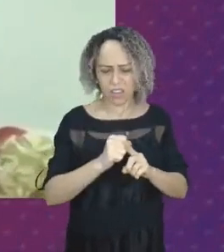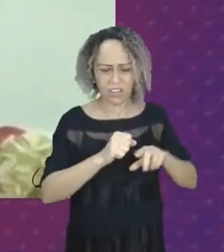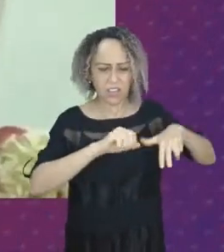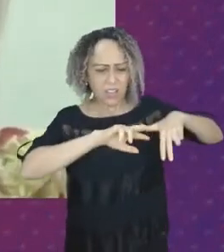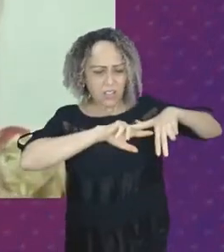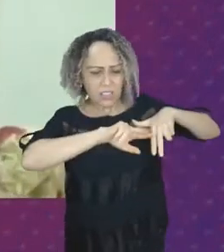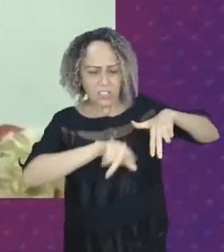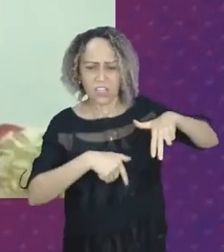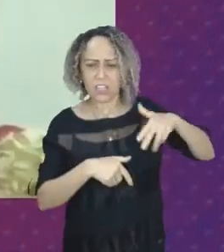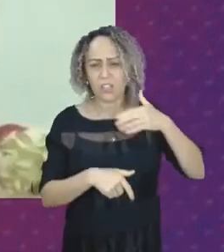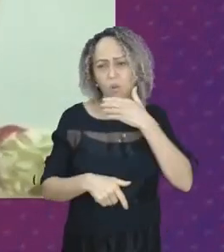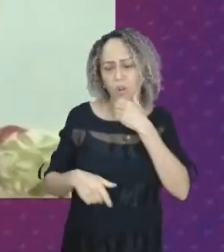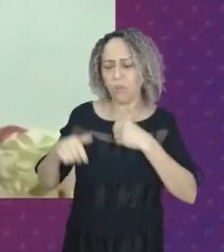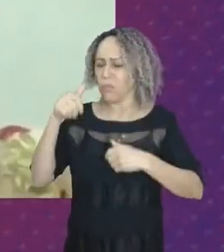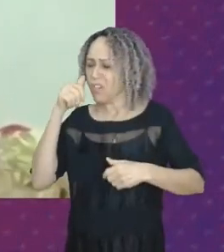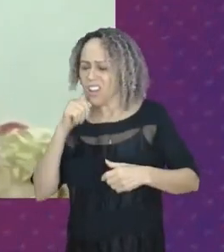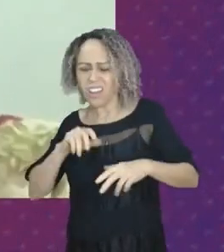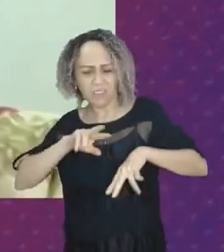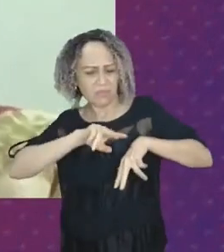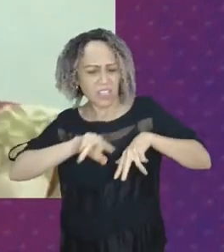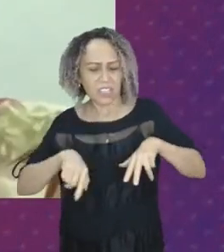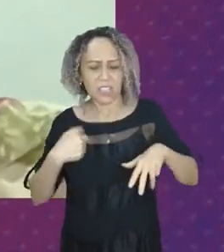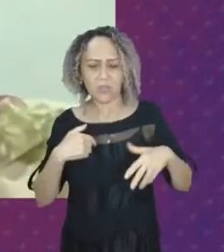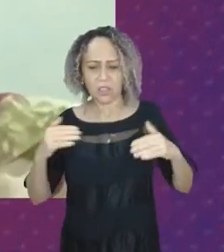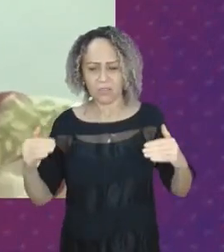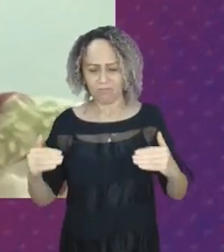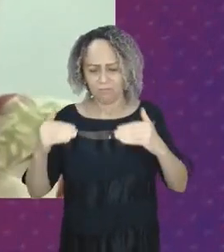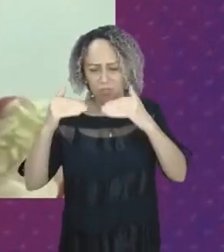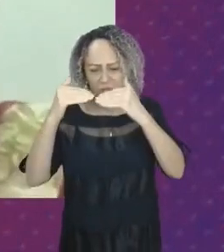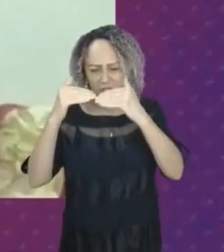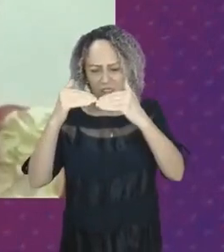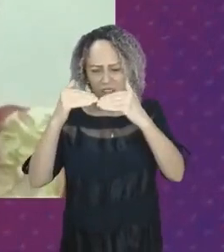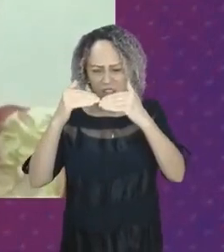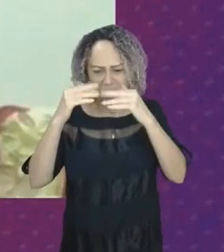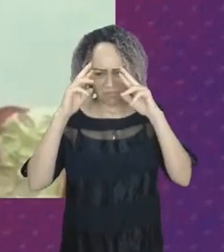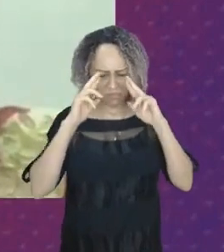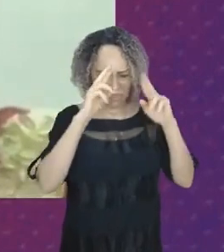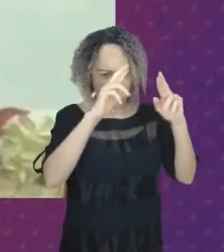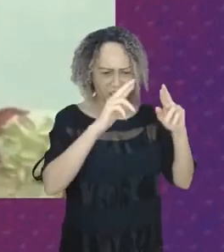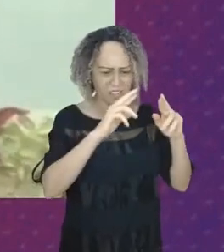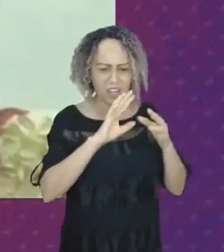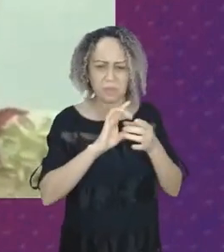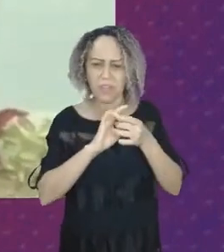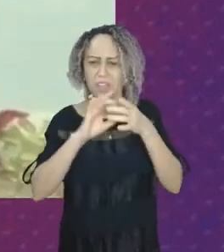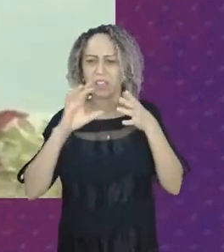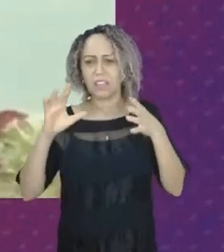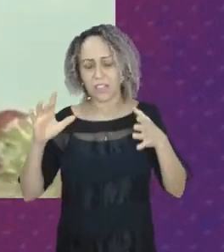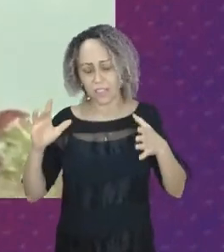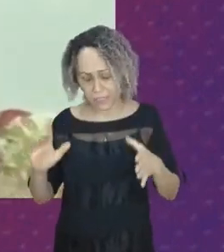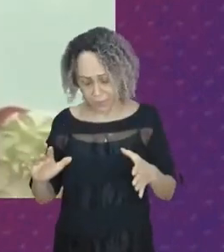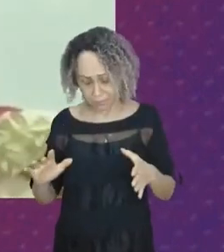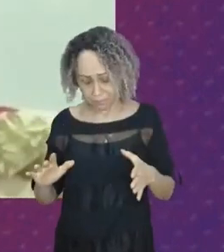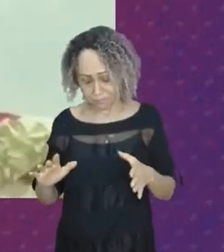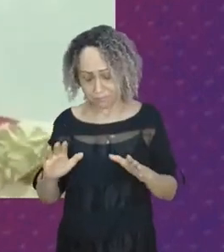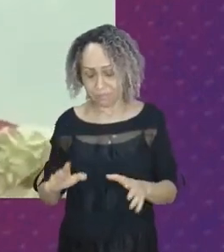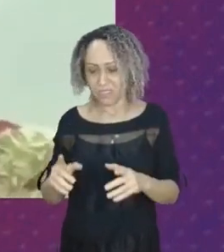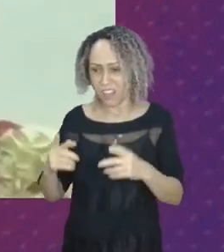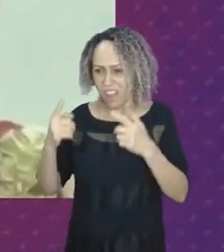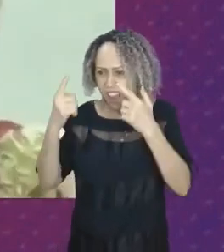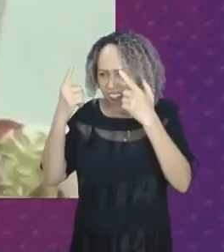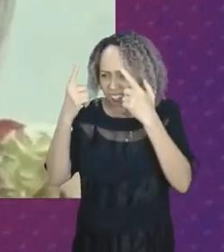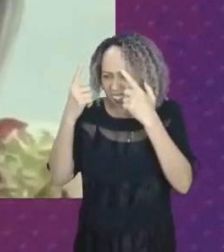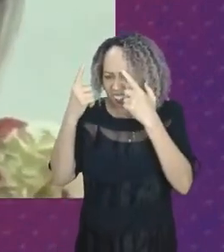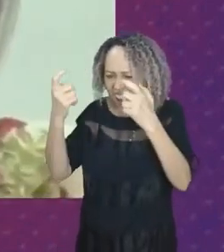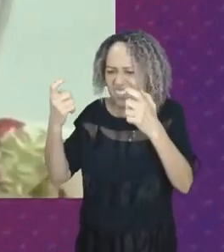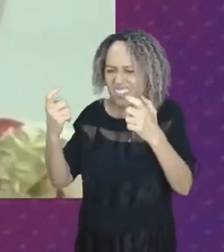diferenças, liberdade e igualdade. A violência contra as mulheres não é composta, portanto, de